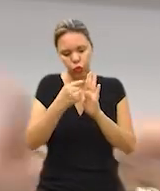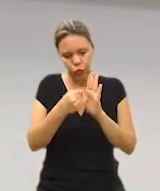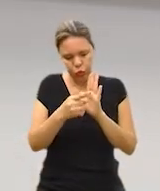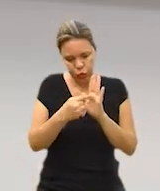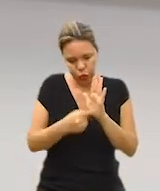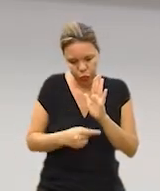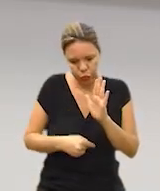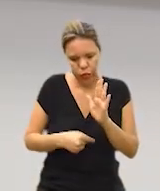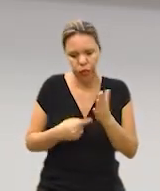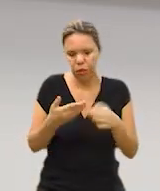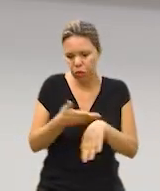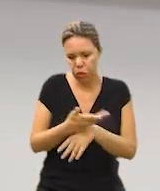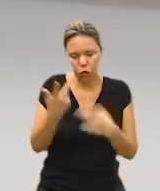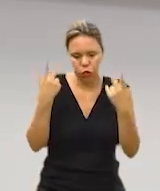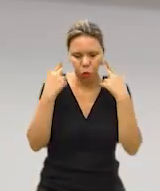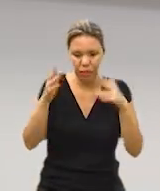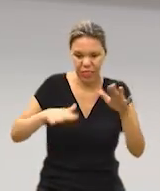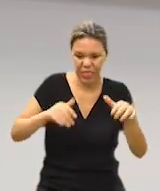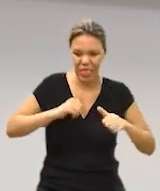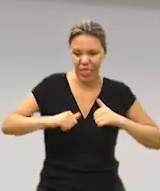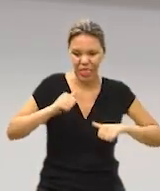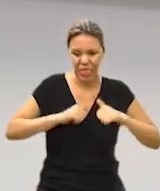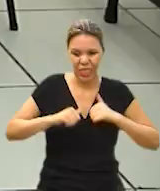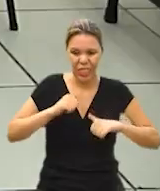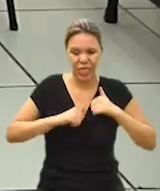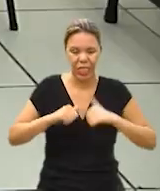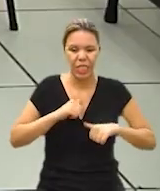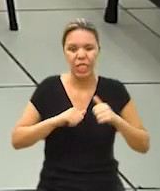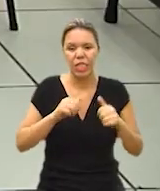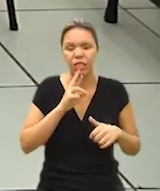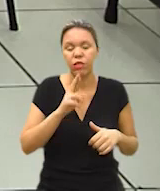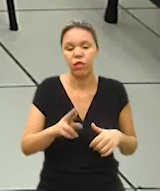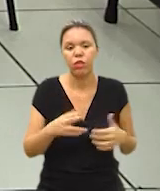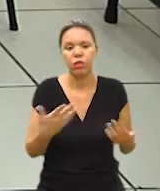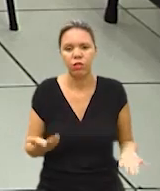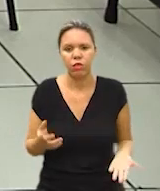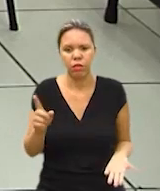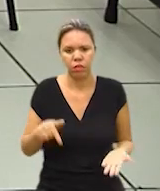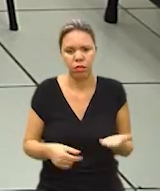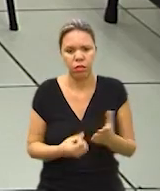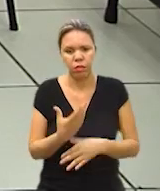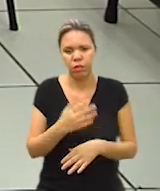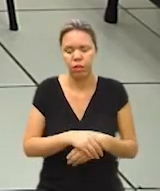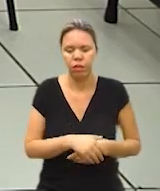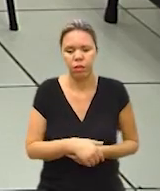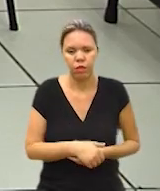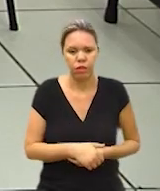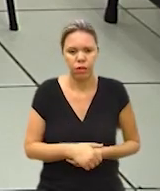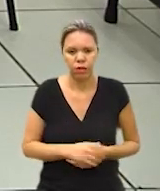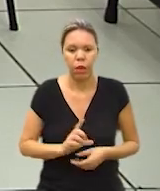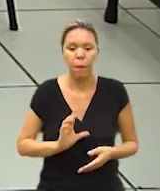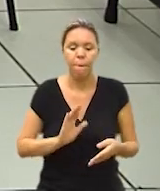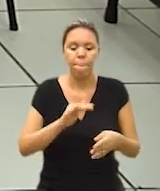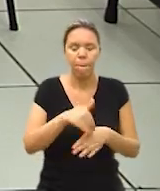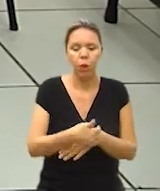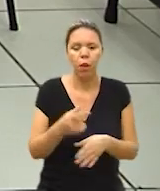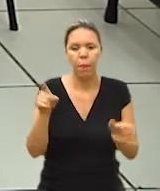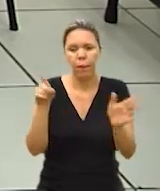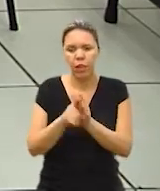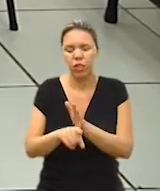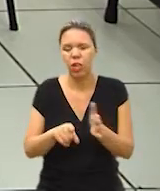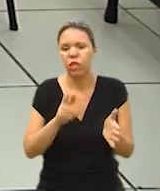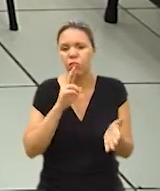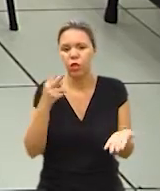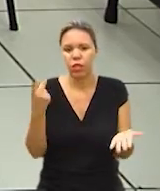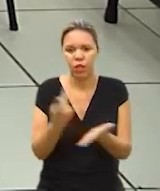às vezes eles se desesperam, eles que eles precisam passar um gabarito. Até deixa isso na primeira acontece. Fase, sim. Pula uma questão, passa um monte errado.